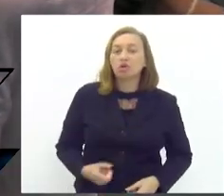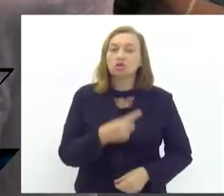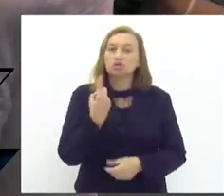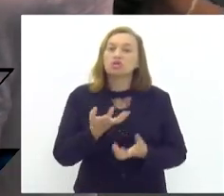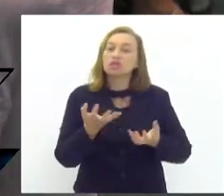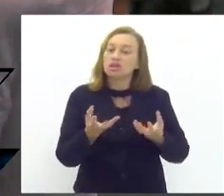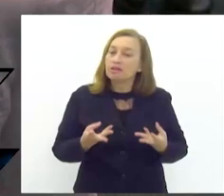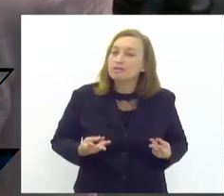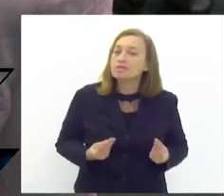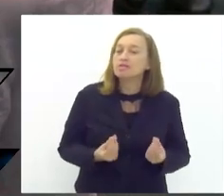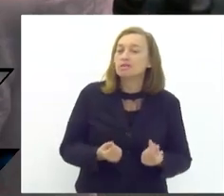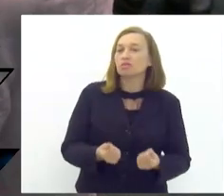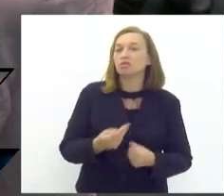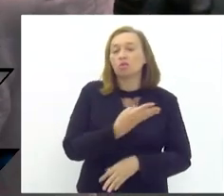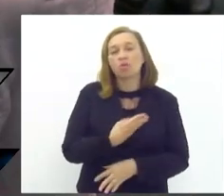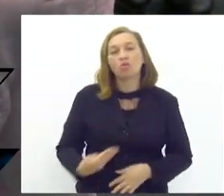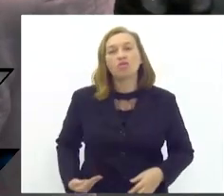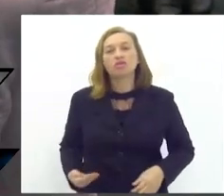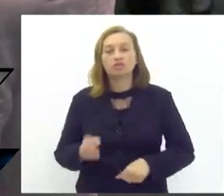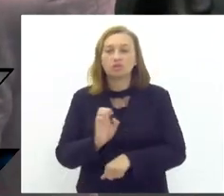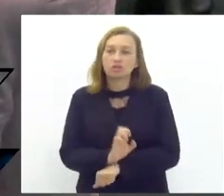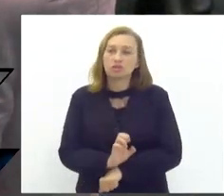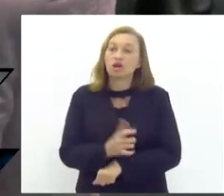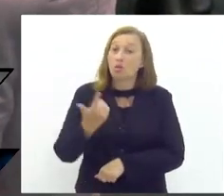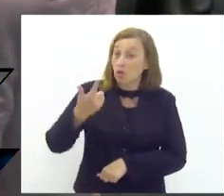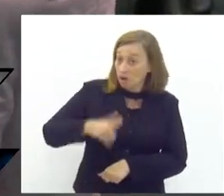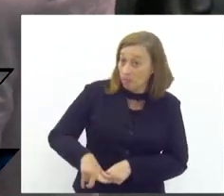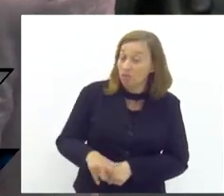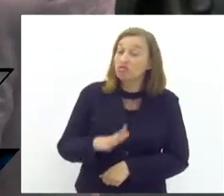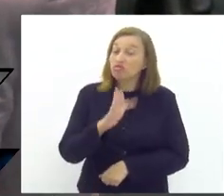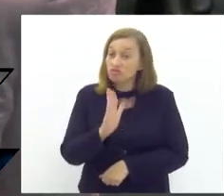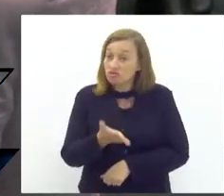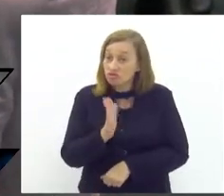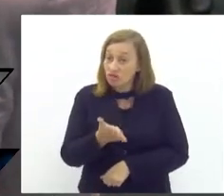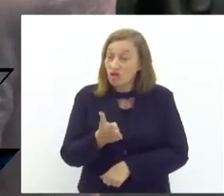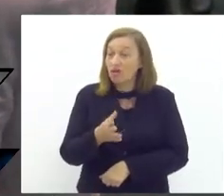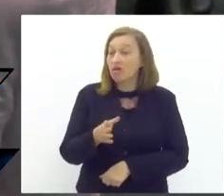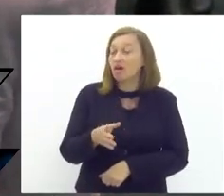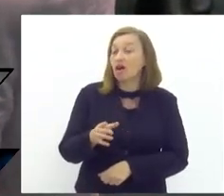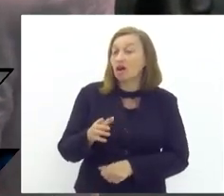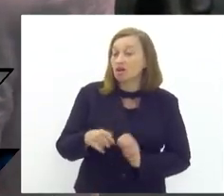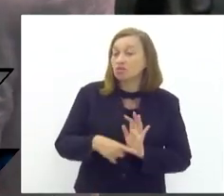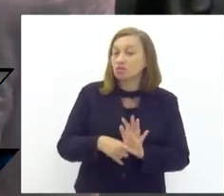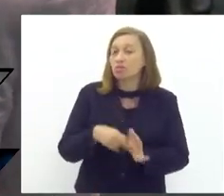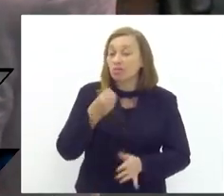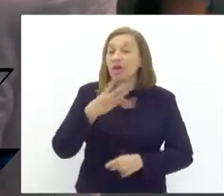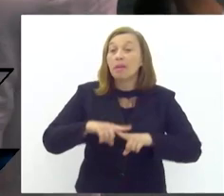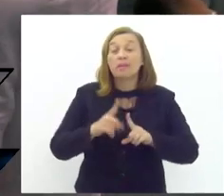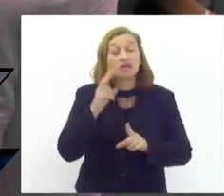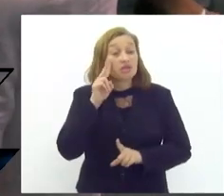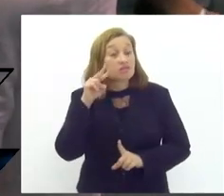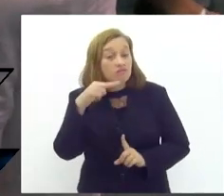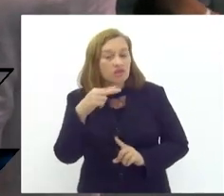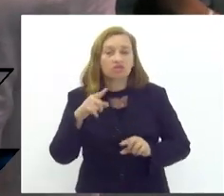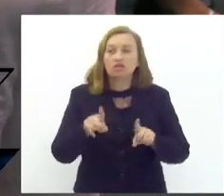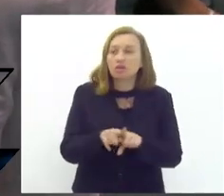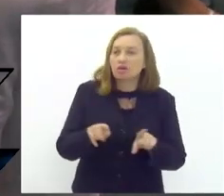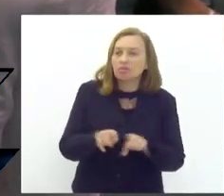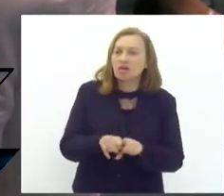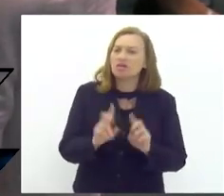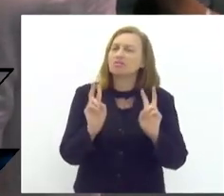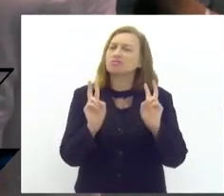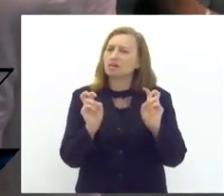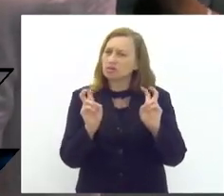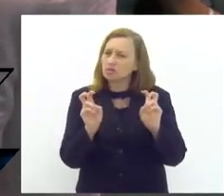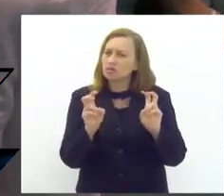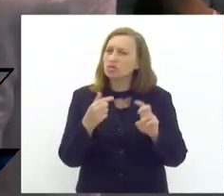sensibilizar o governo do estado que repito já fez bastante mas para que ele Olhe também por essas